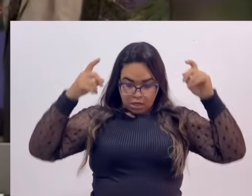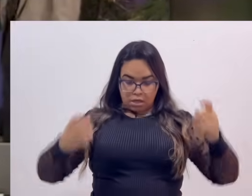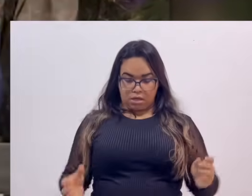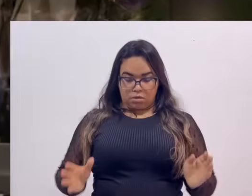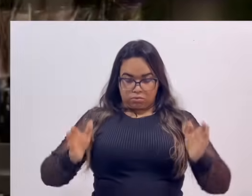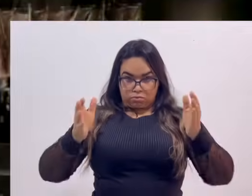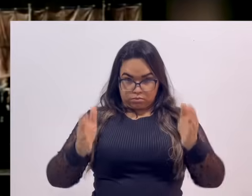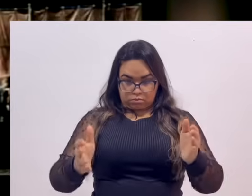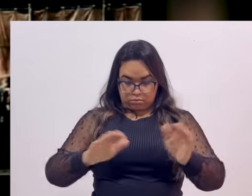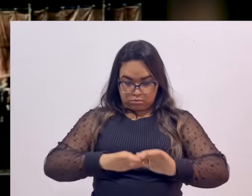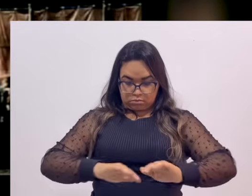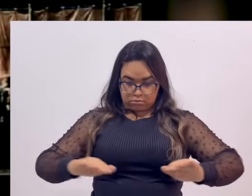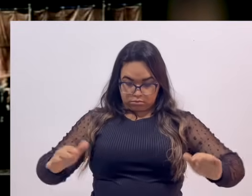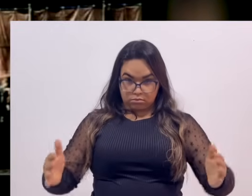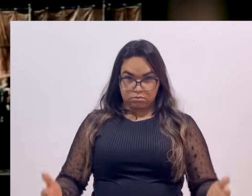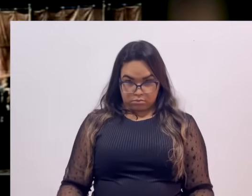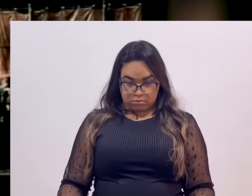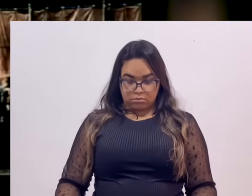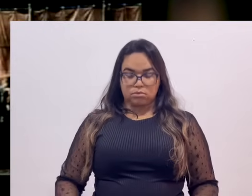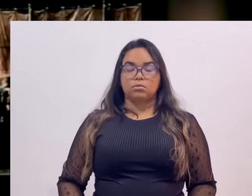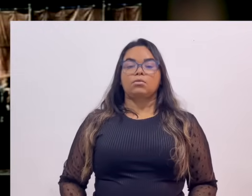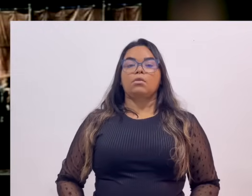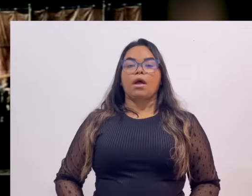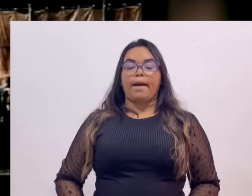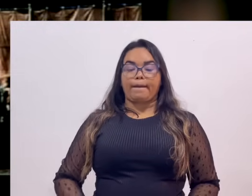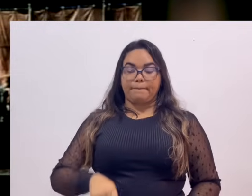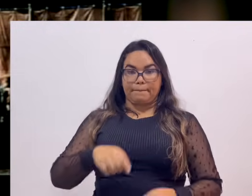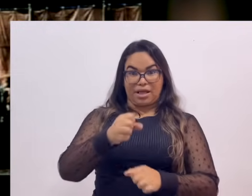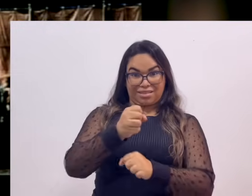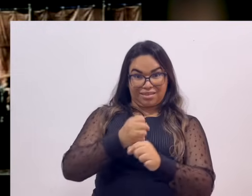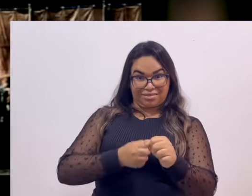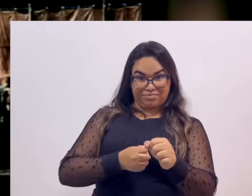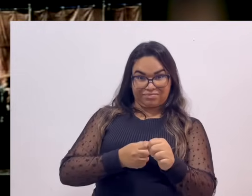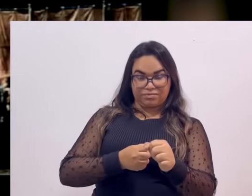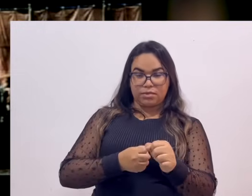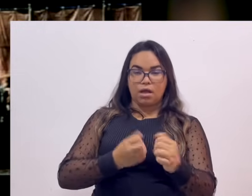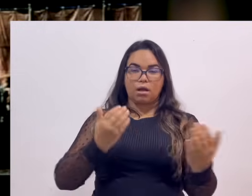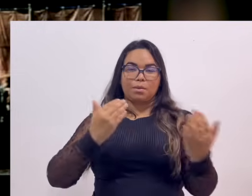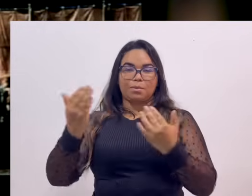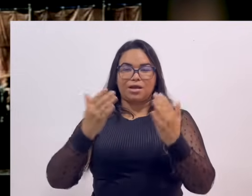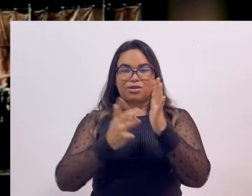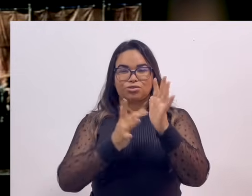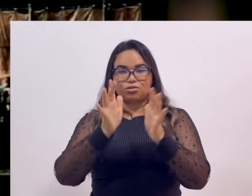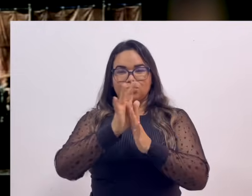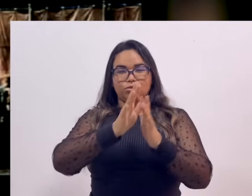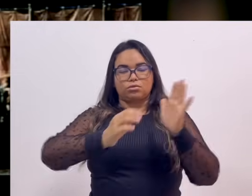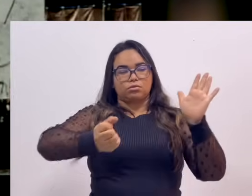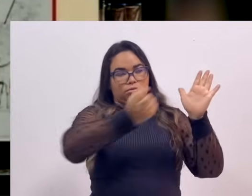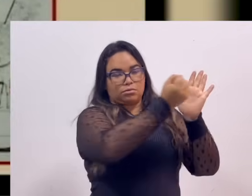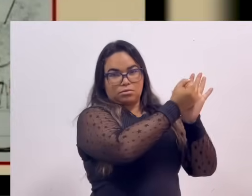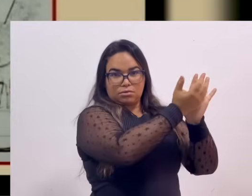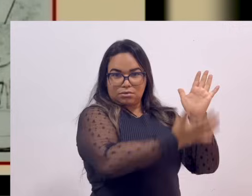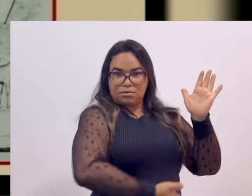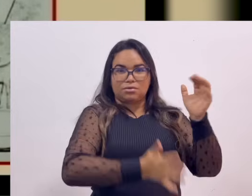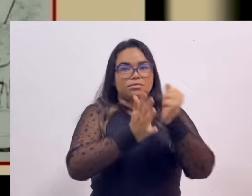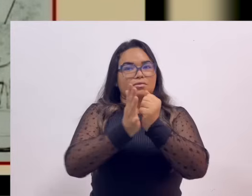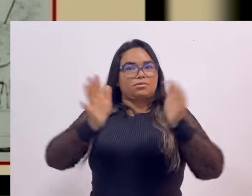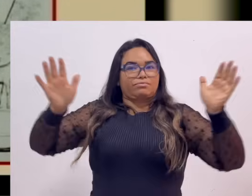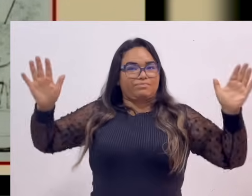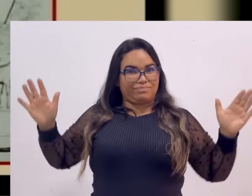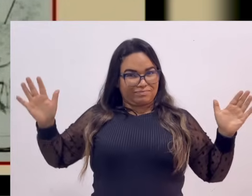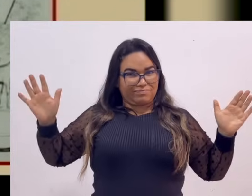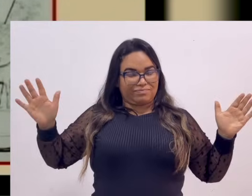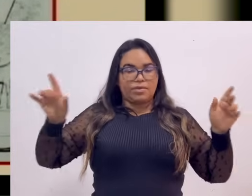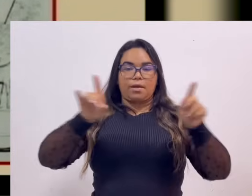do altar Cristo é o cordeiro que é atado para o sacrifício e ele se torna ao seu sacrifício assim o cordeiro era